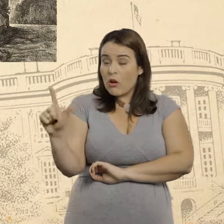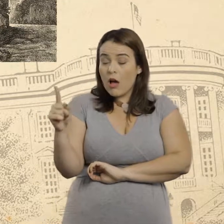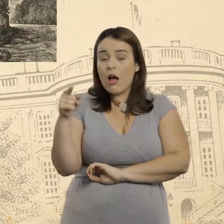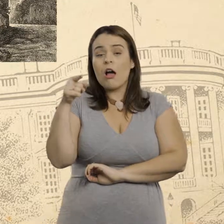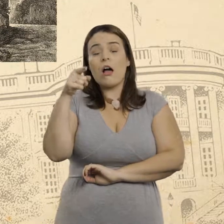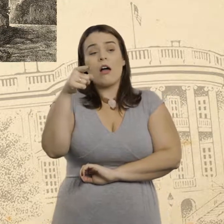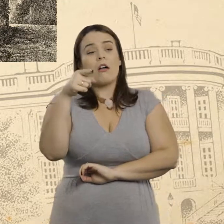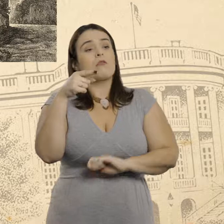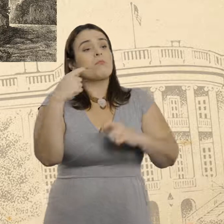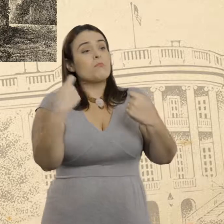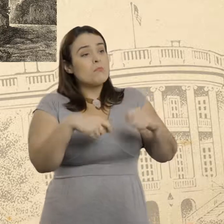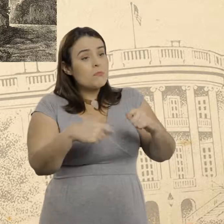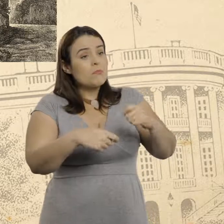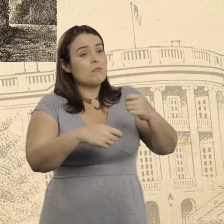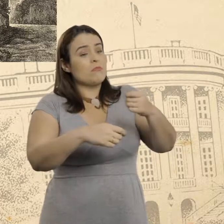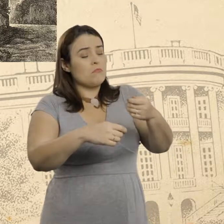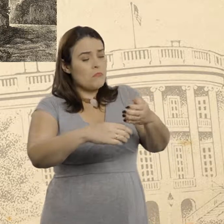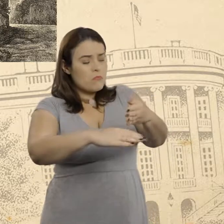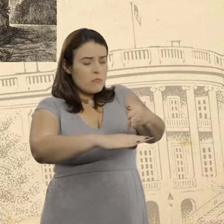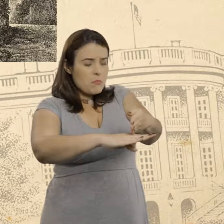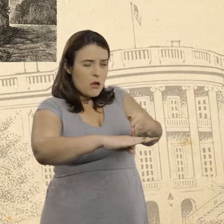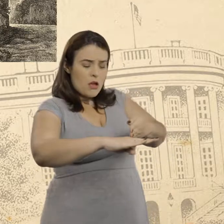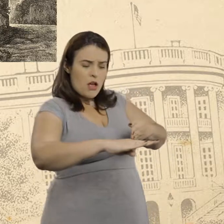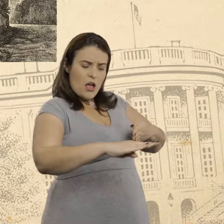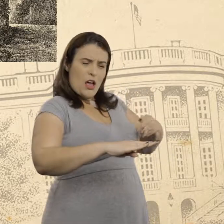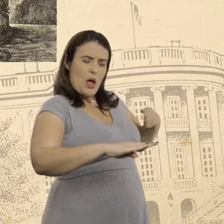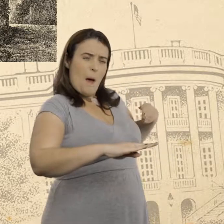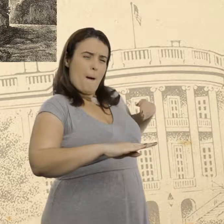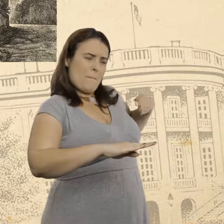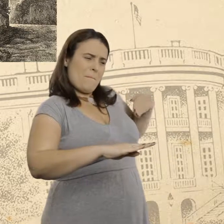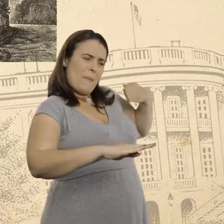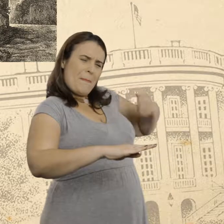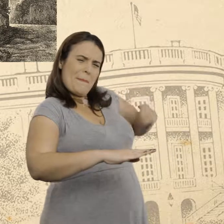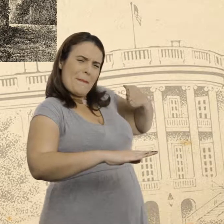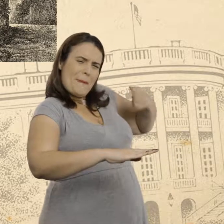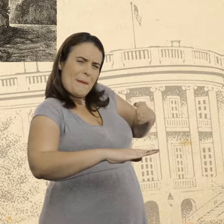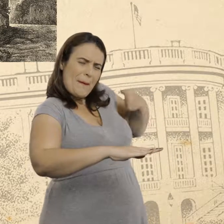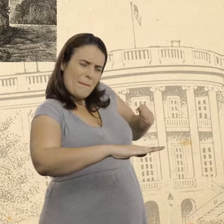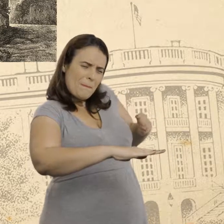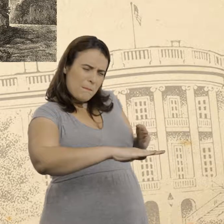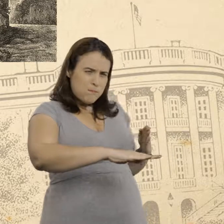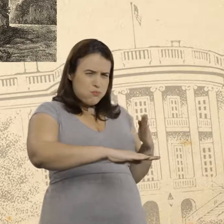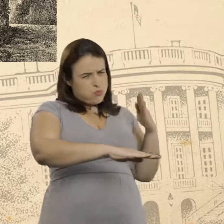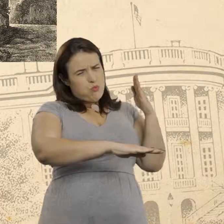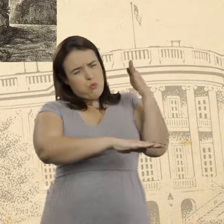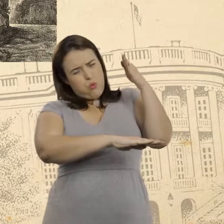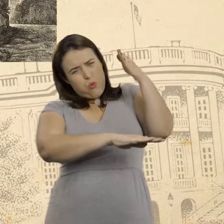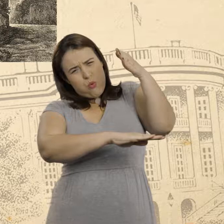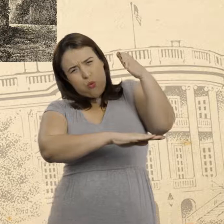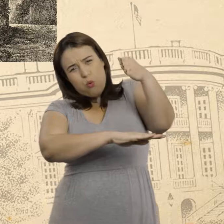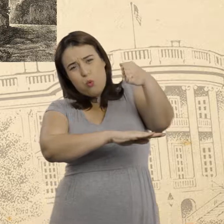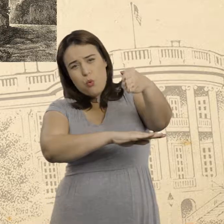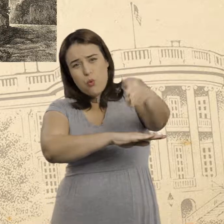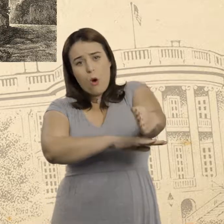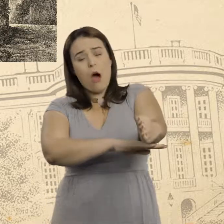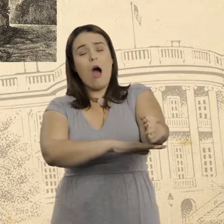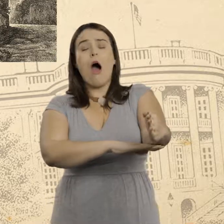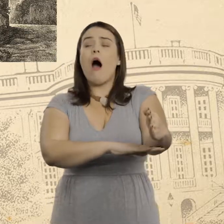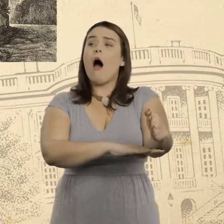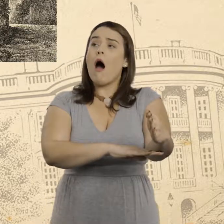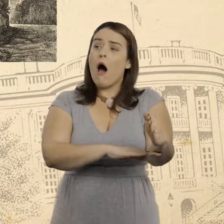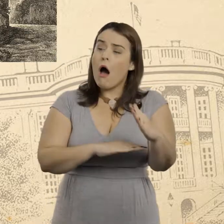que o motorista voltasse um pouco pelo trilho e fizesse o trem correr muito. O trem passaria antes de a ponte